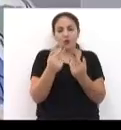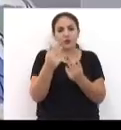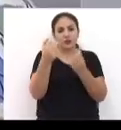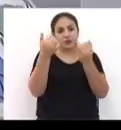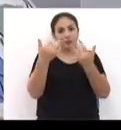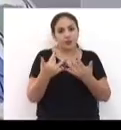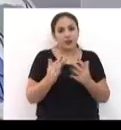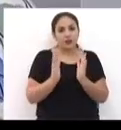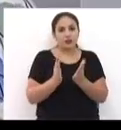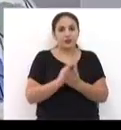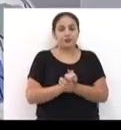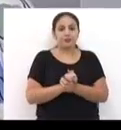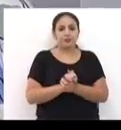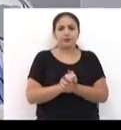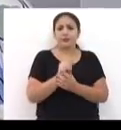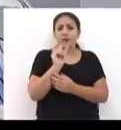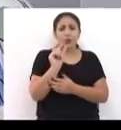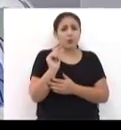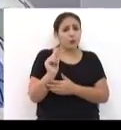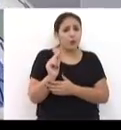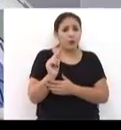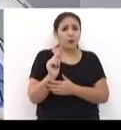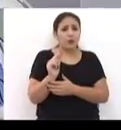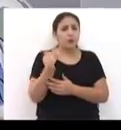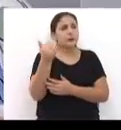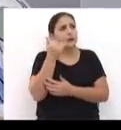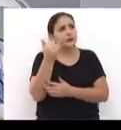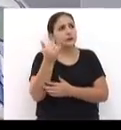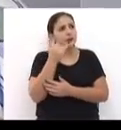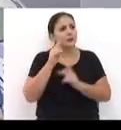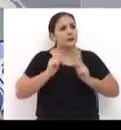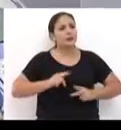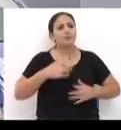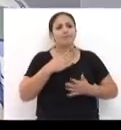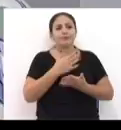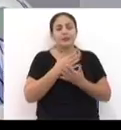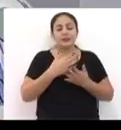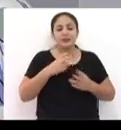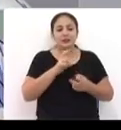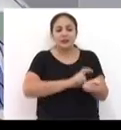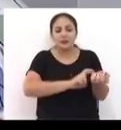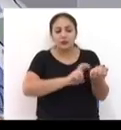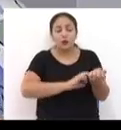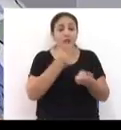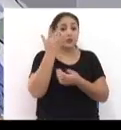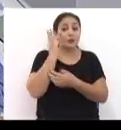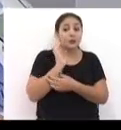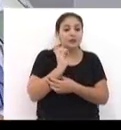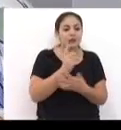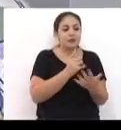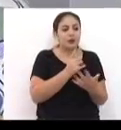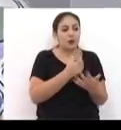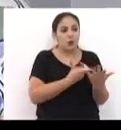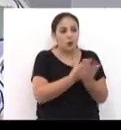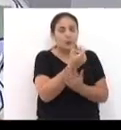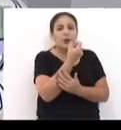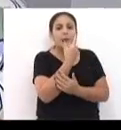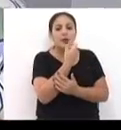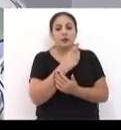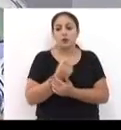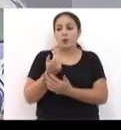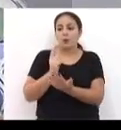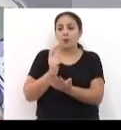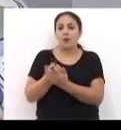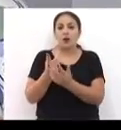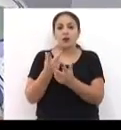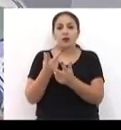falei, não são poucos os telefonemas que a gente recebe, as pessoas desesperadas, não sabem se compram o remédio ou se fazem as compras